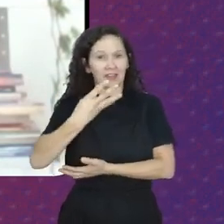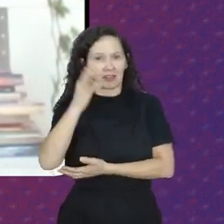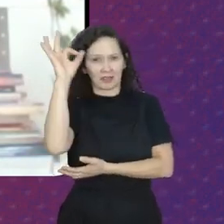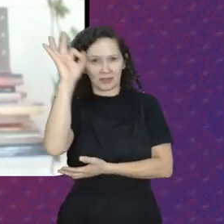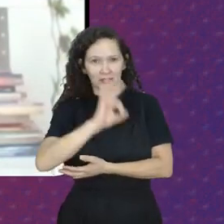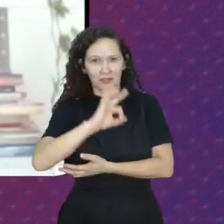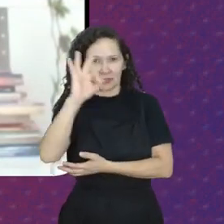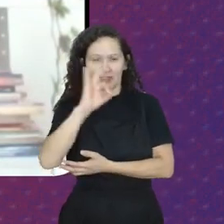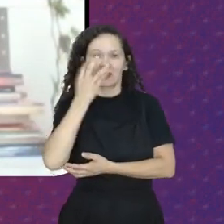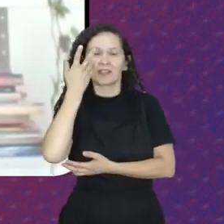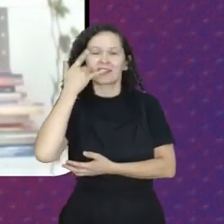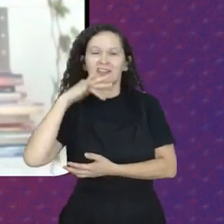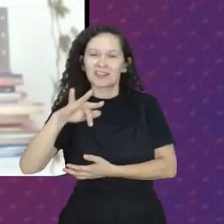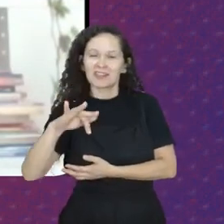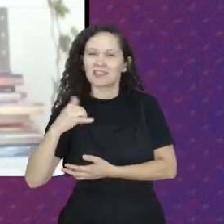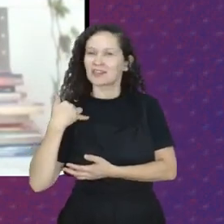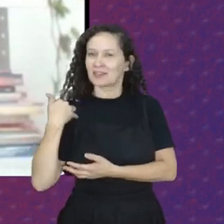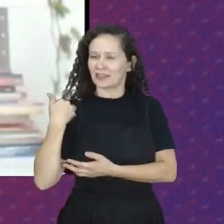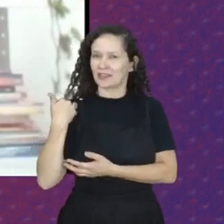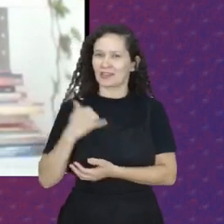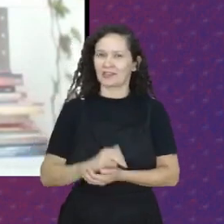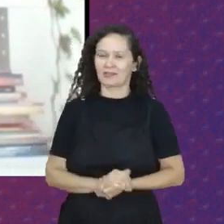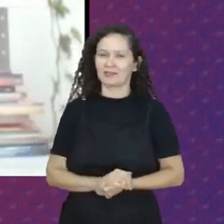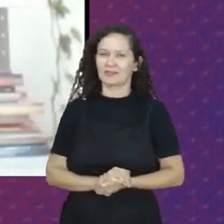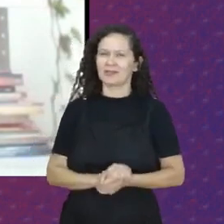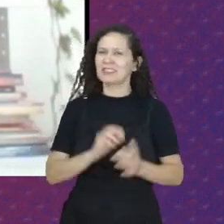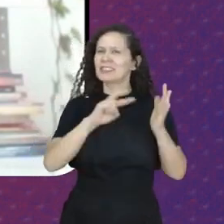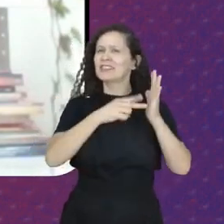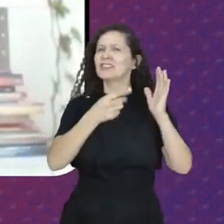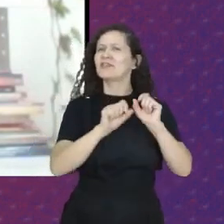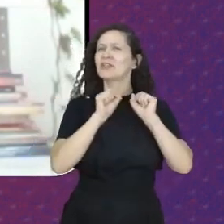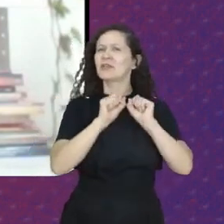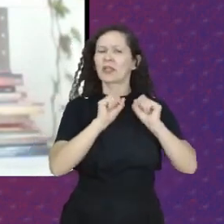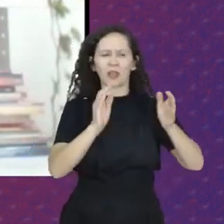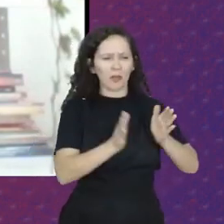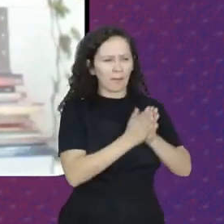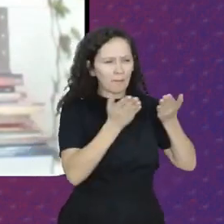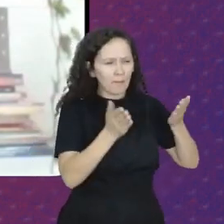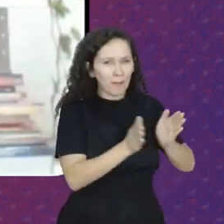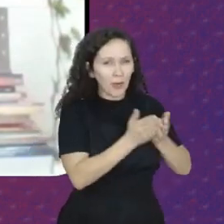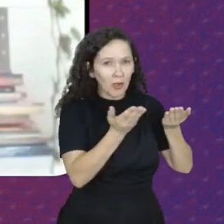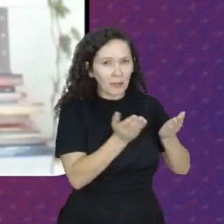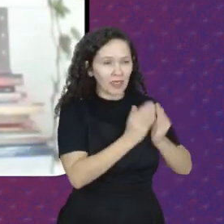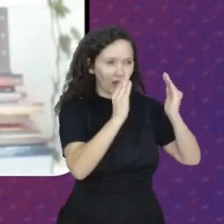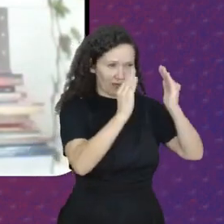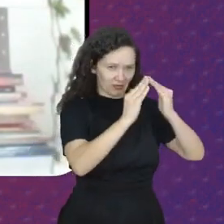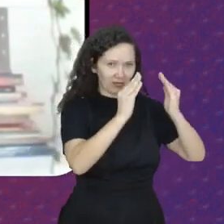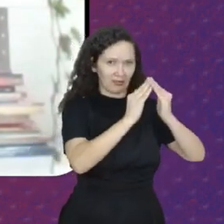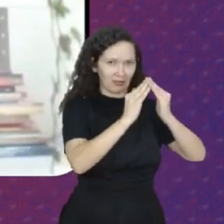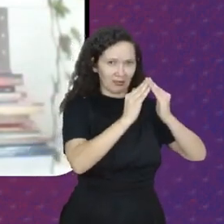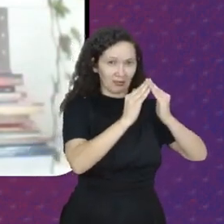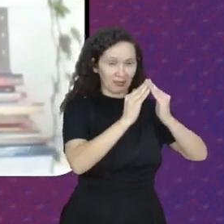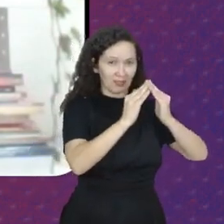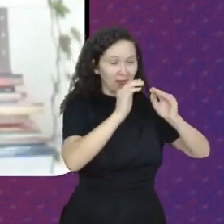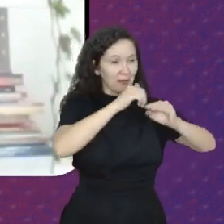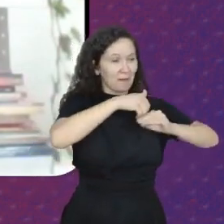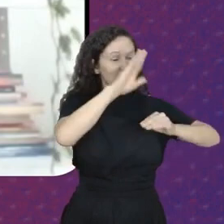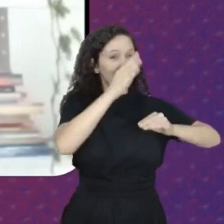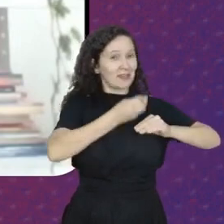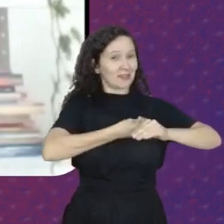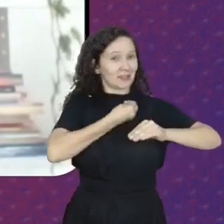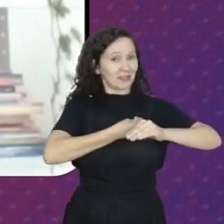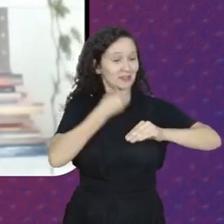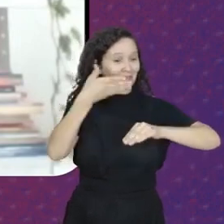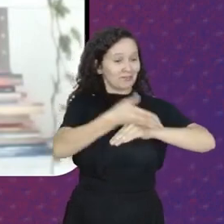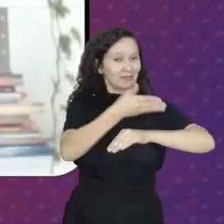74% das crianças nessa idade. Então, quer dizer, quanto mais pobres também os domicílios, maior a presença